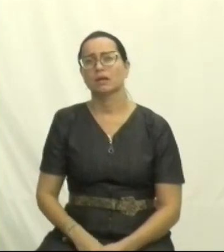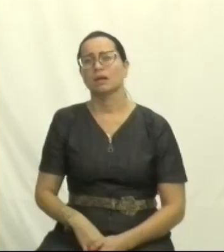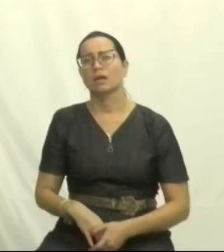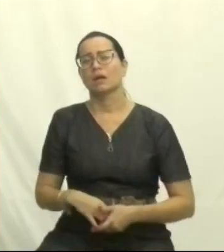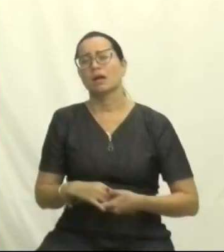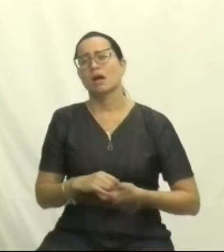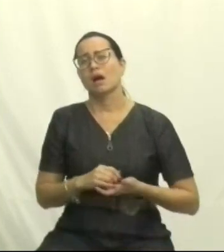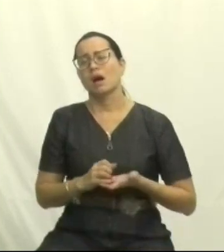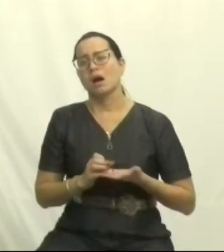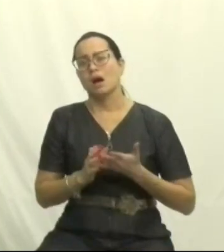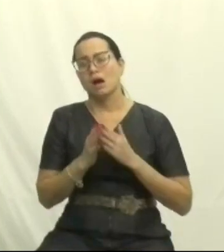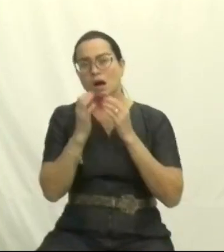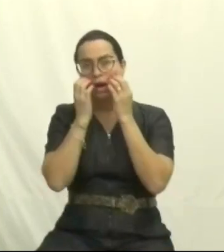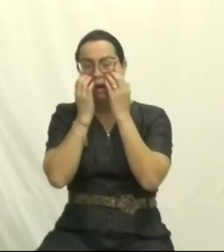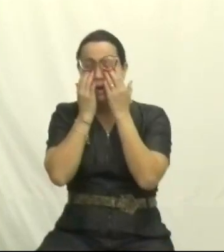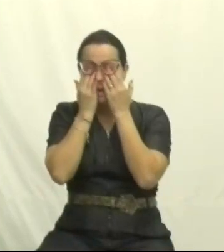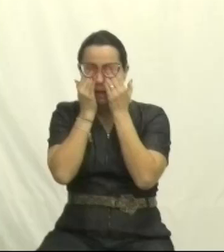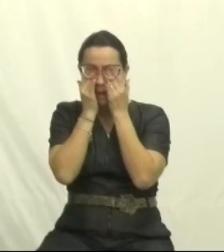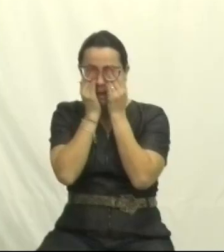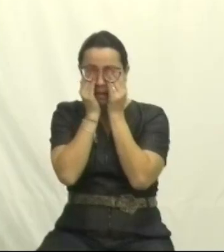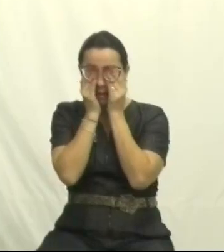também.